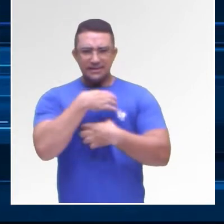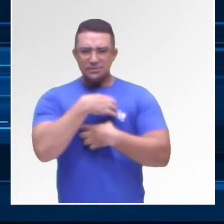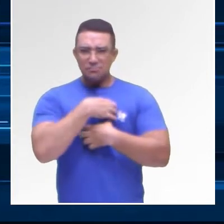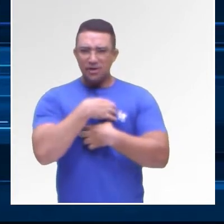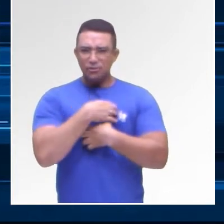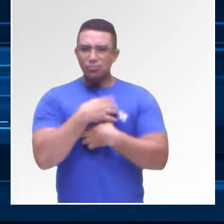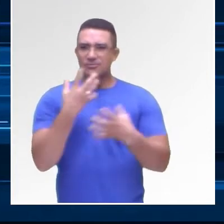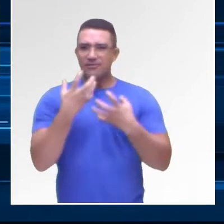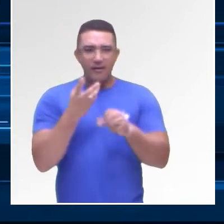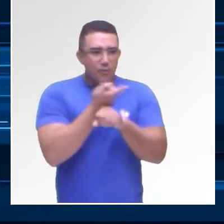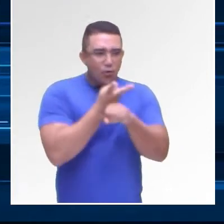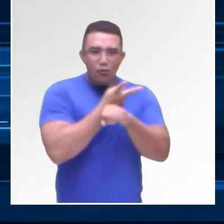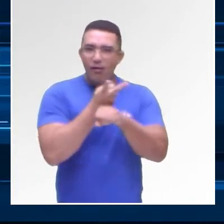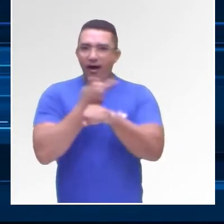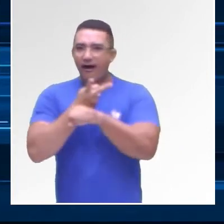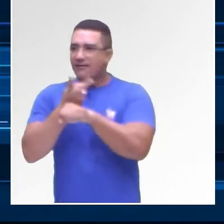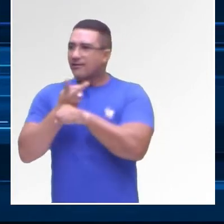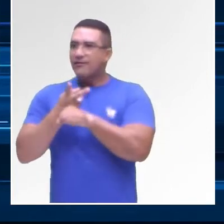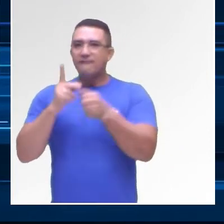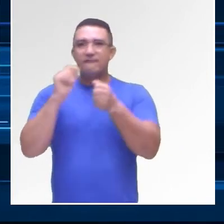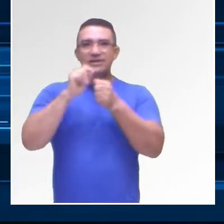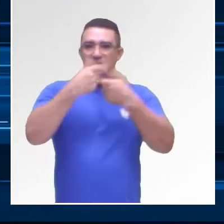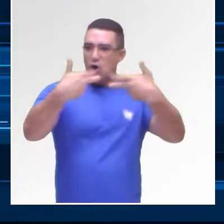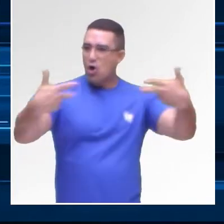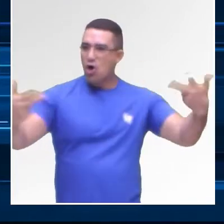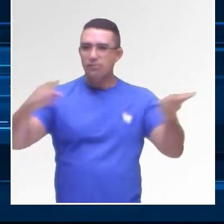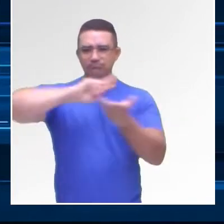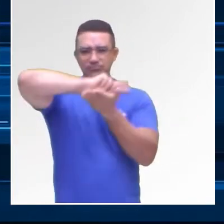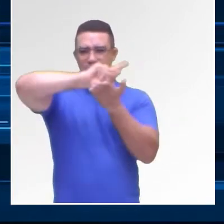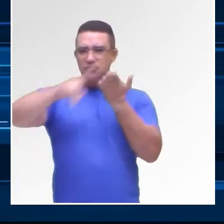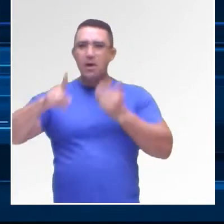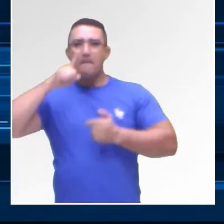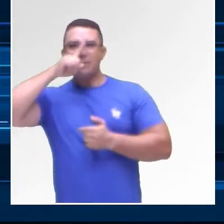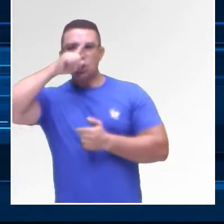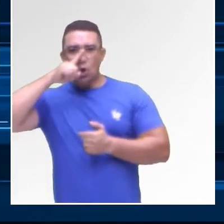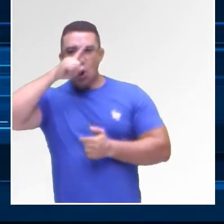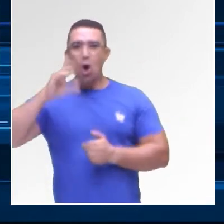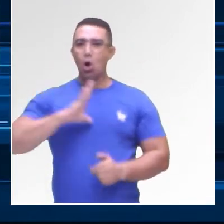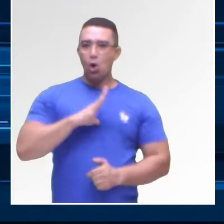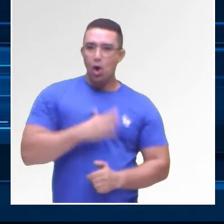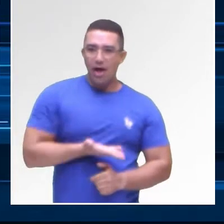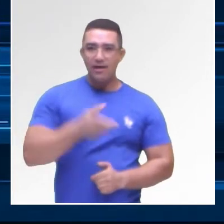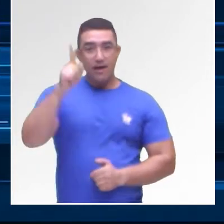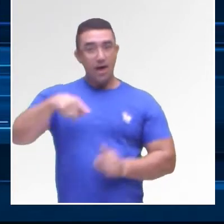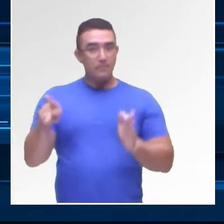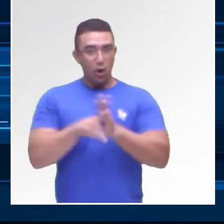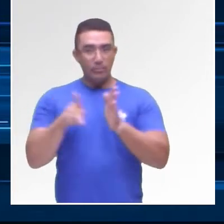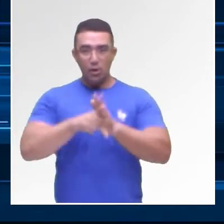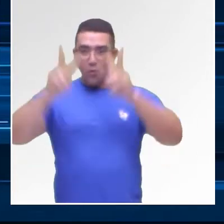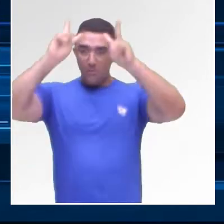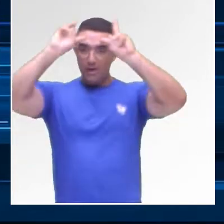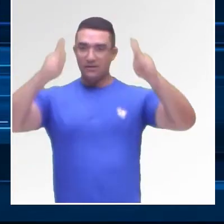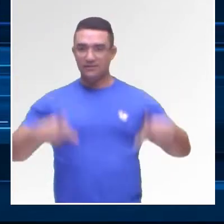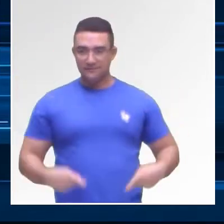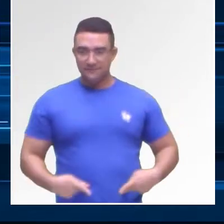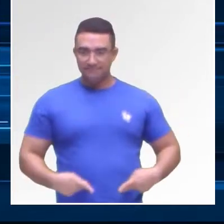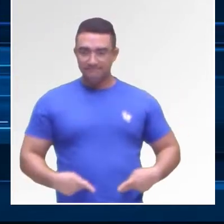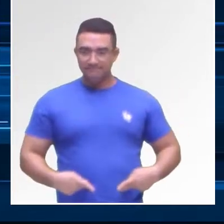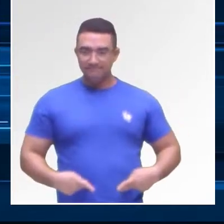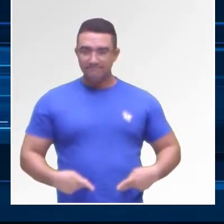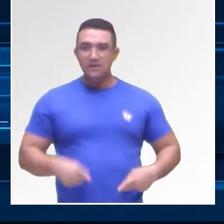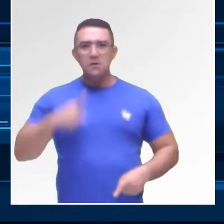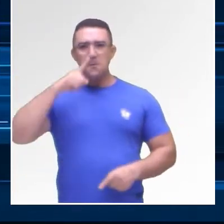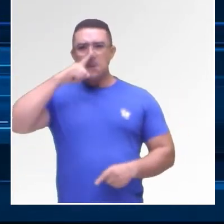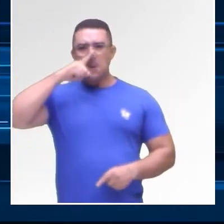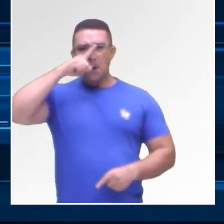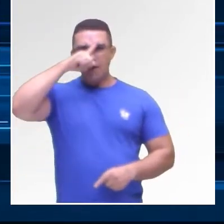em busca da aventura é parte da nossa natureza humana. Aventura